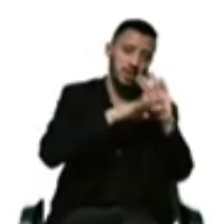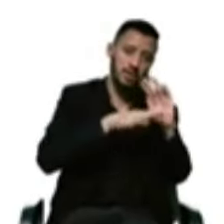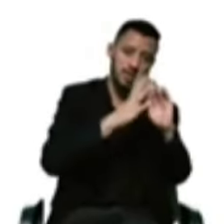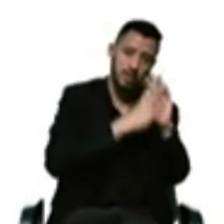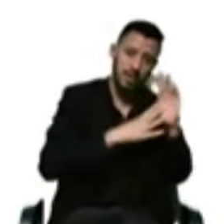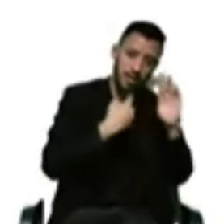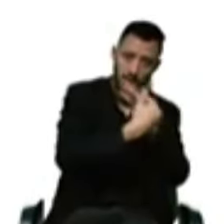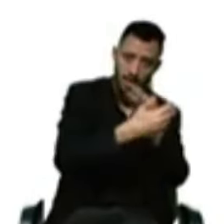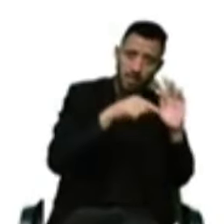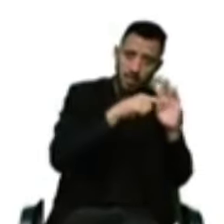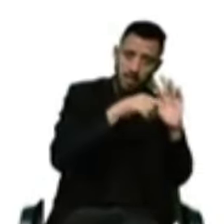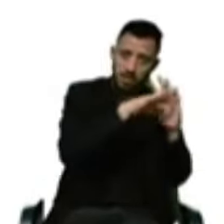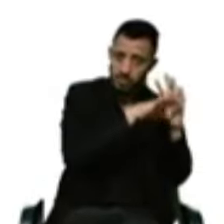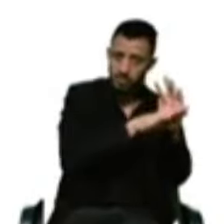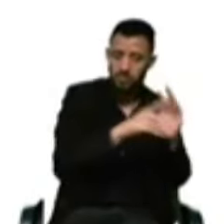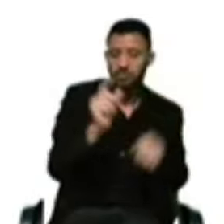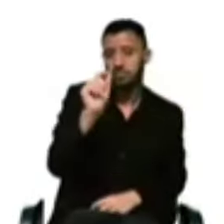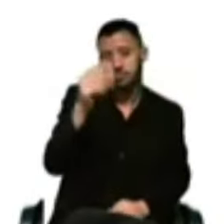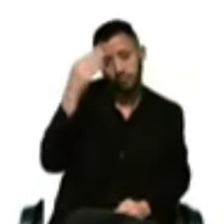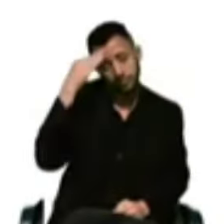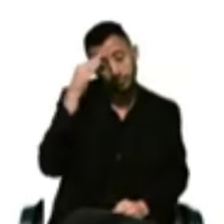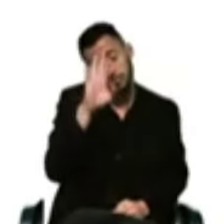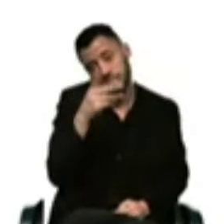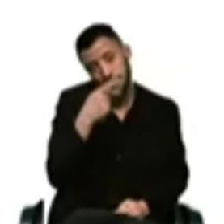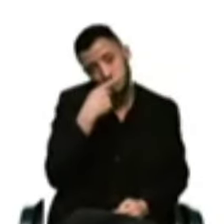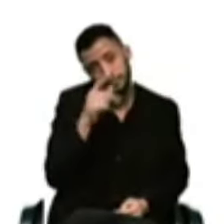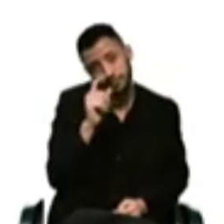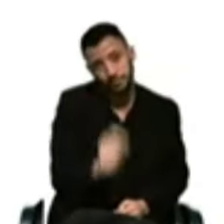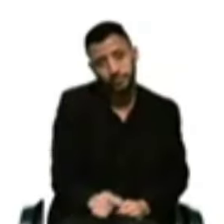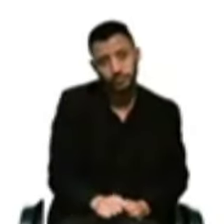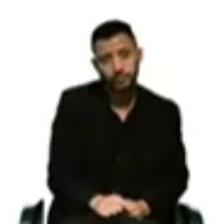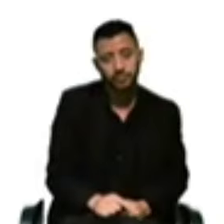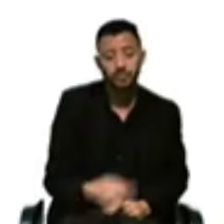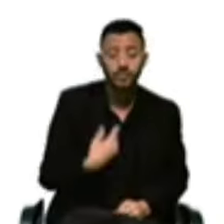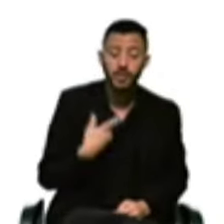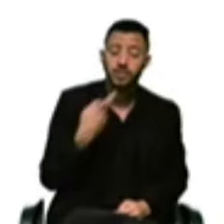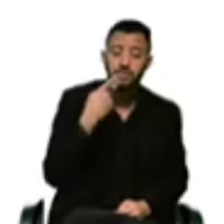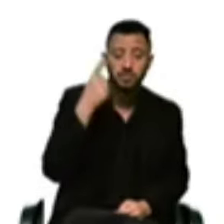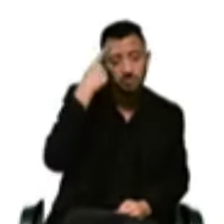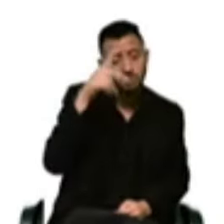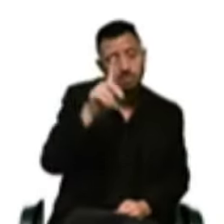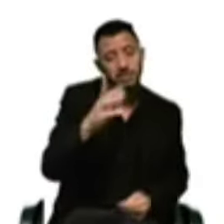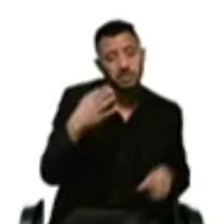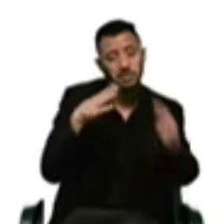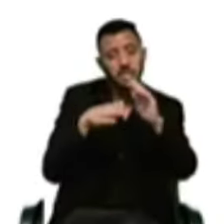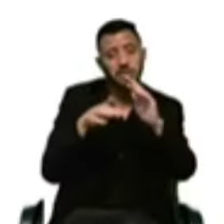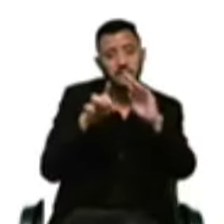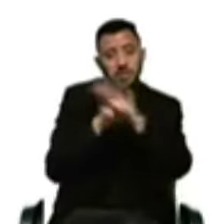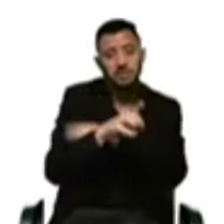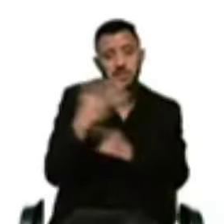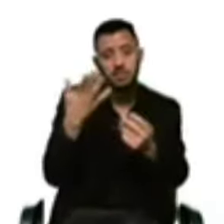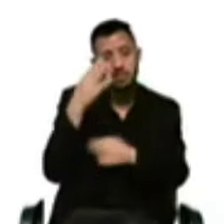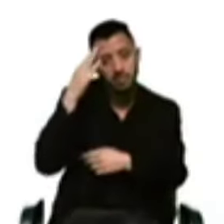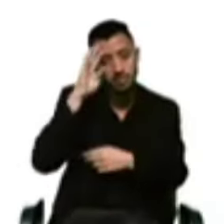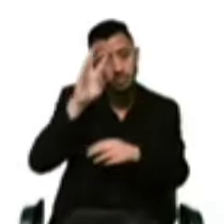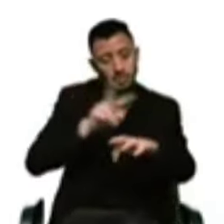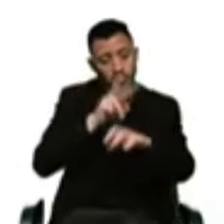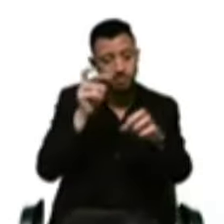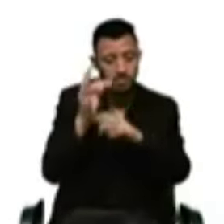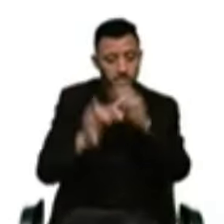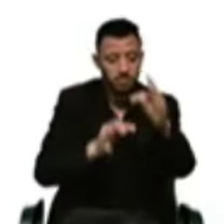eu queria também destacar eh uma uma pergunta que foi feita em relação a os tratamentos